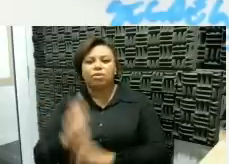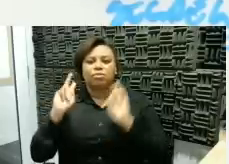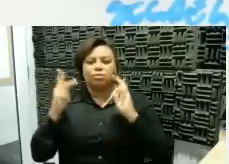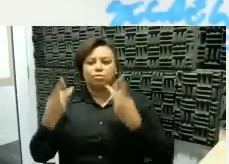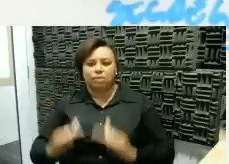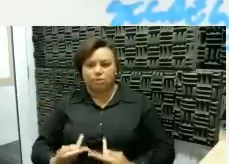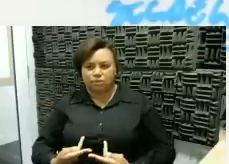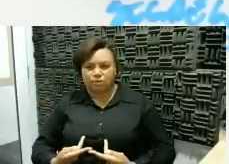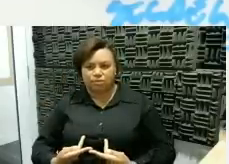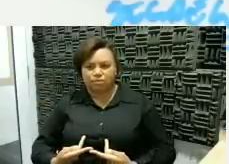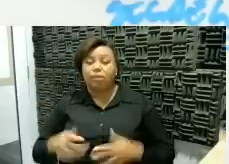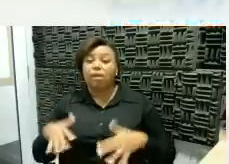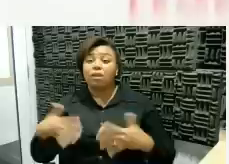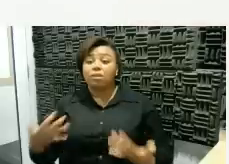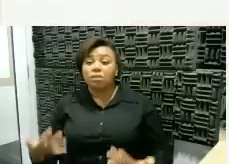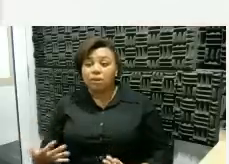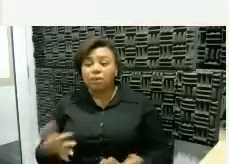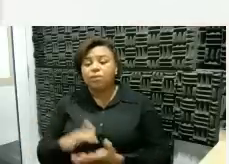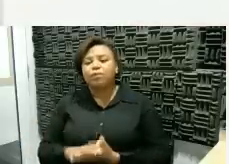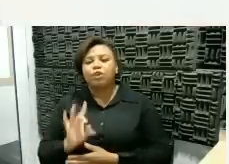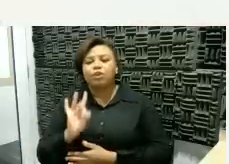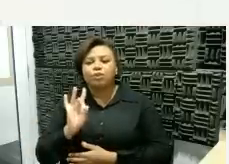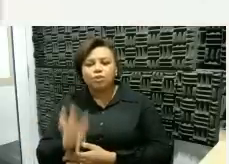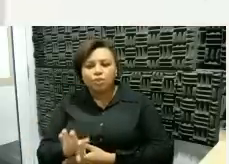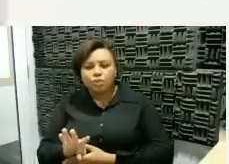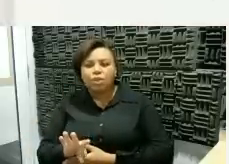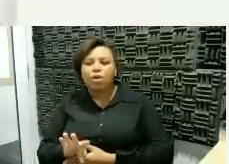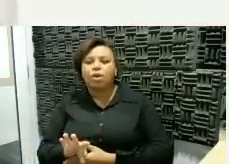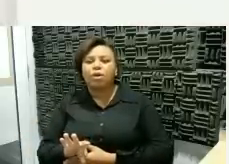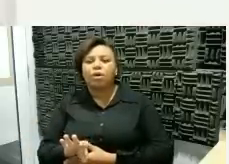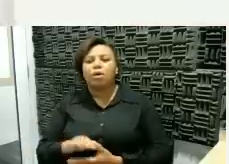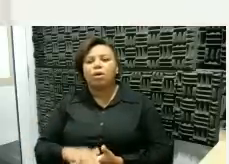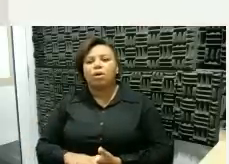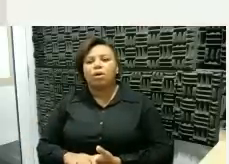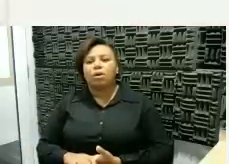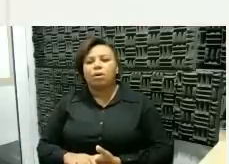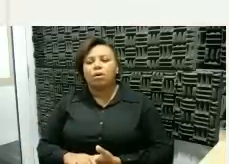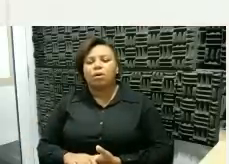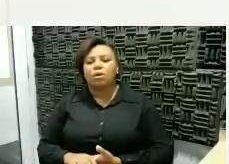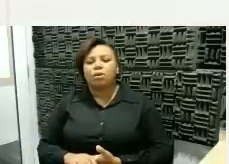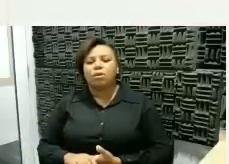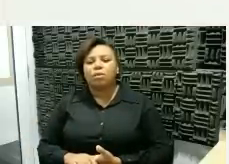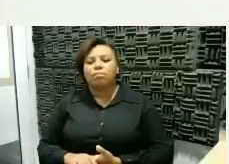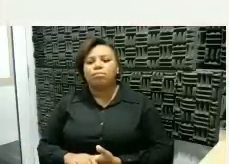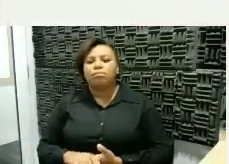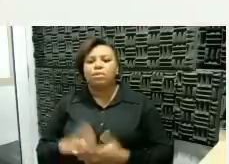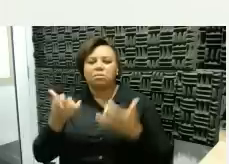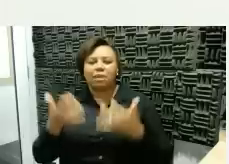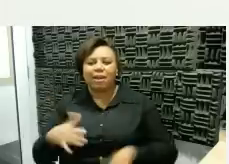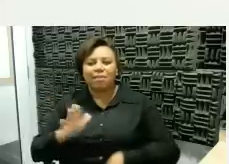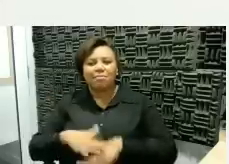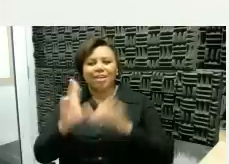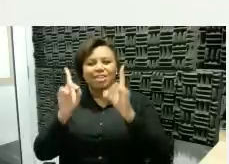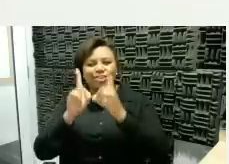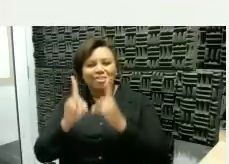ã só pra gente eh deixar um pouquinho mais didático assim um pouquinho mais claro também a gente